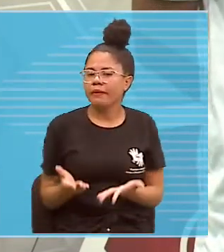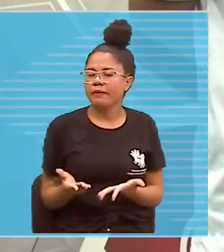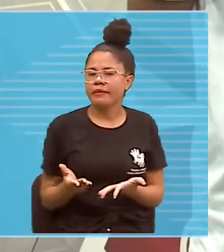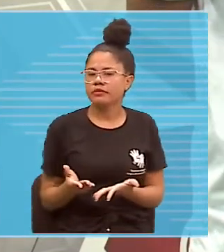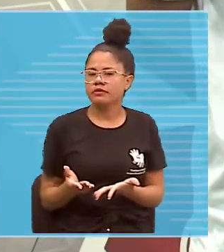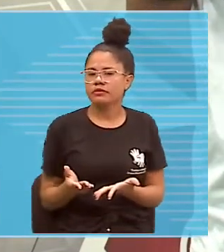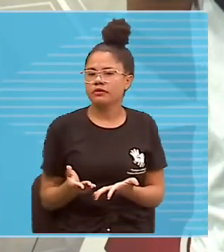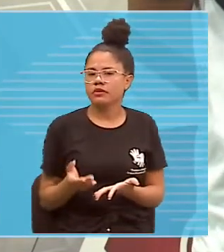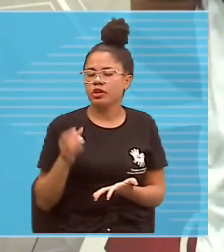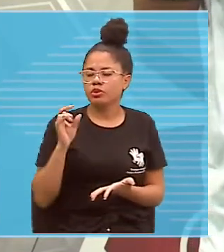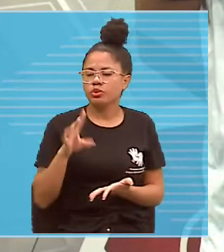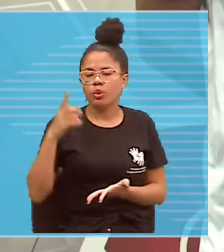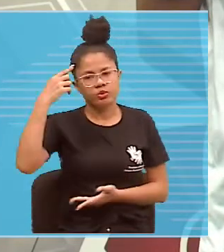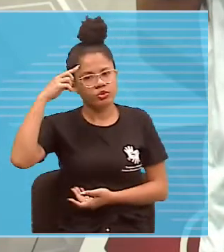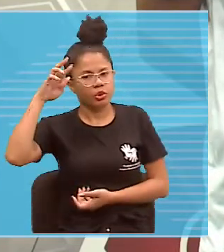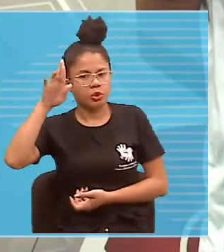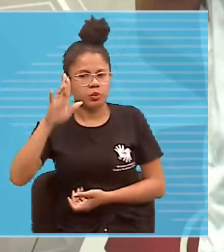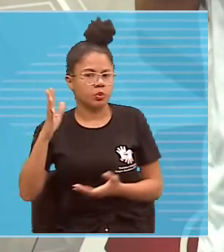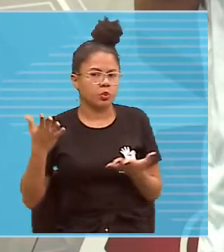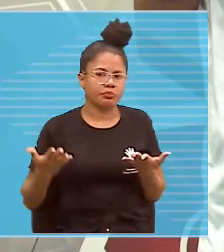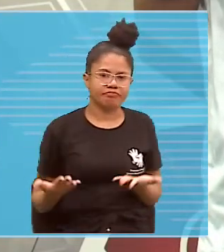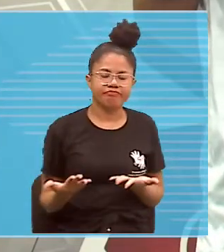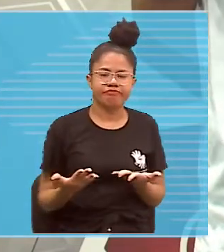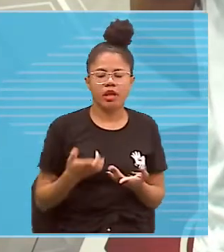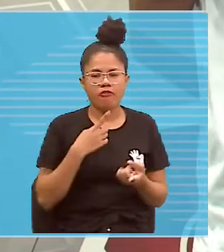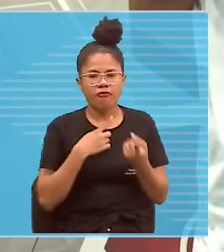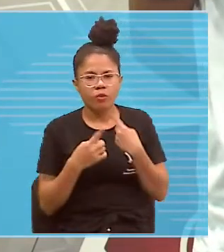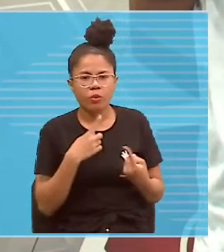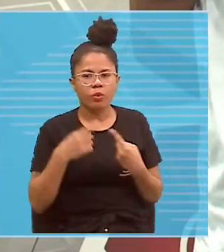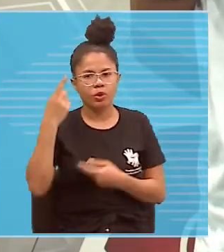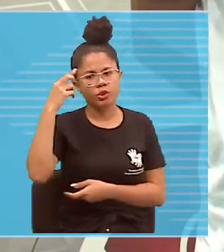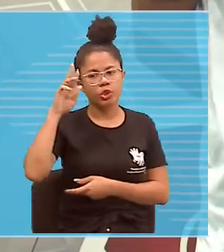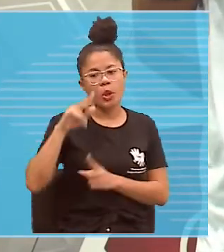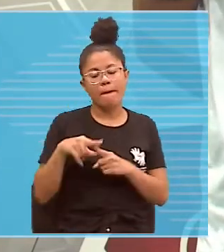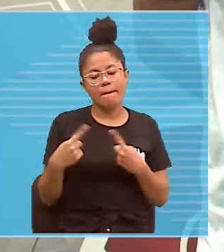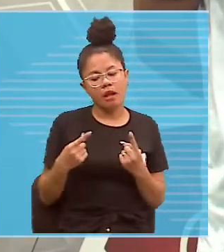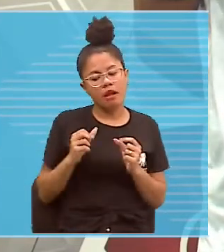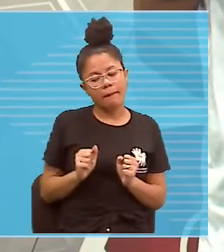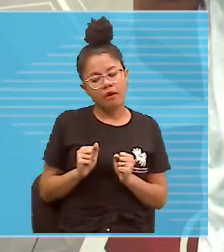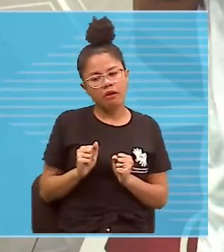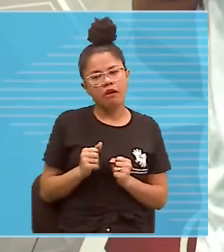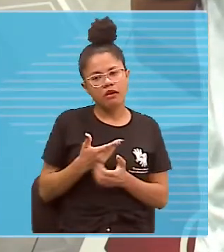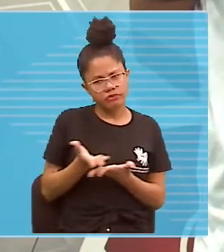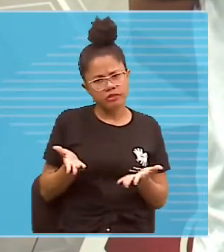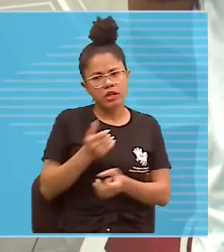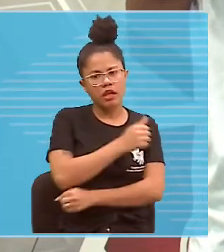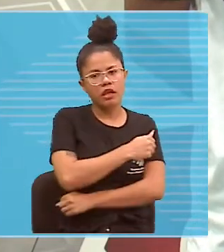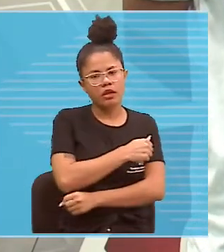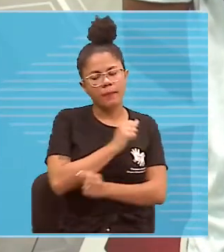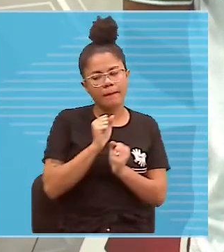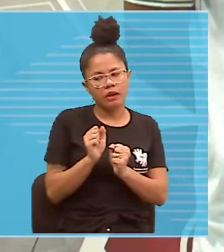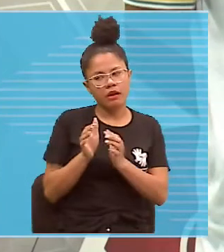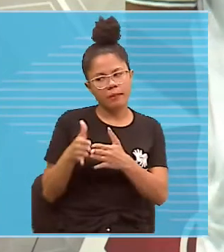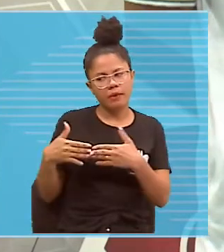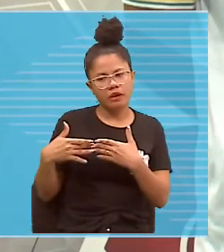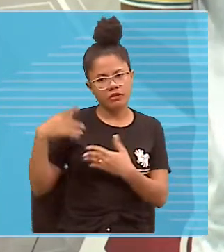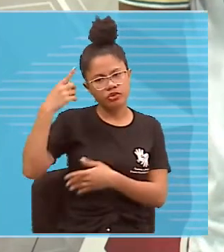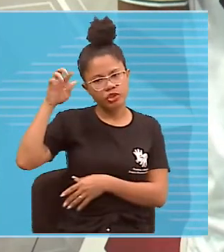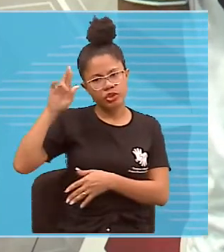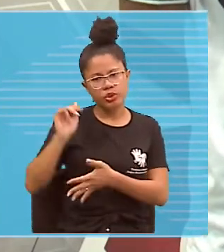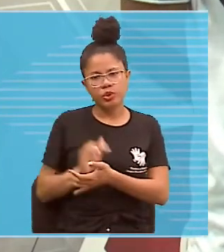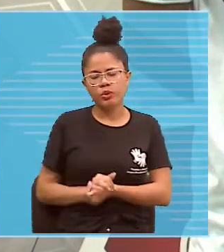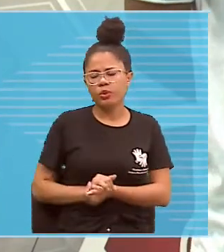gente pode conversar, né, com nossos gestores. Diretor, a gente pensou aqui num projeto, o que, é que você acha?